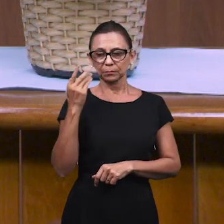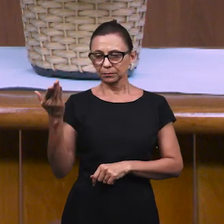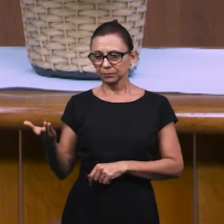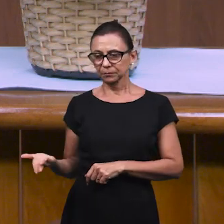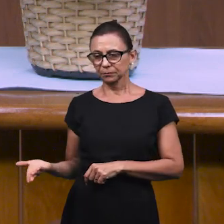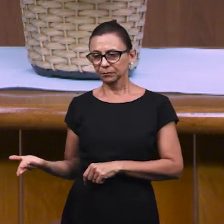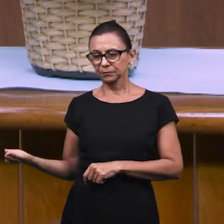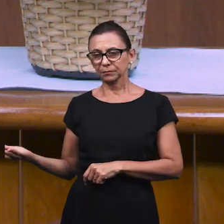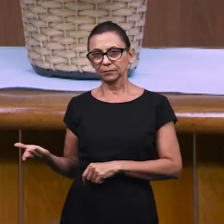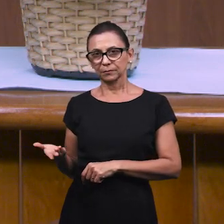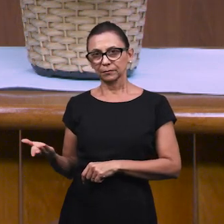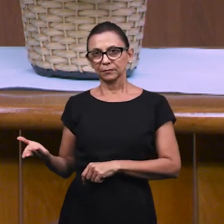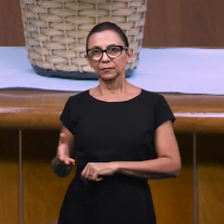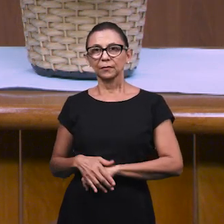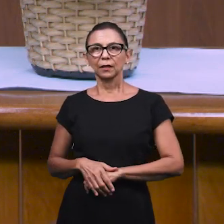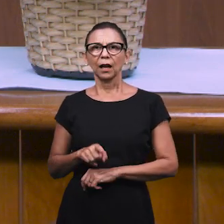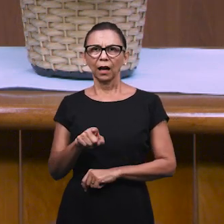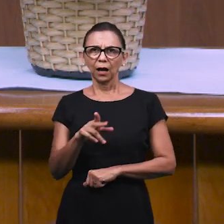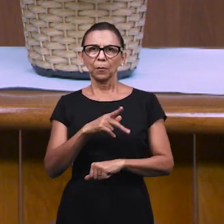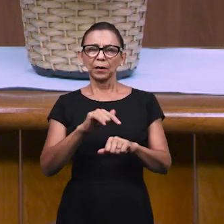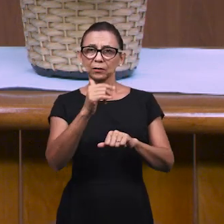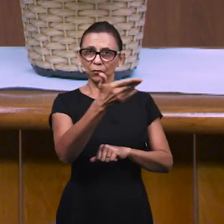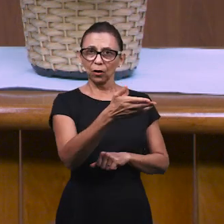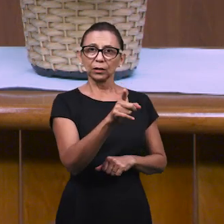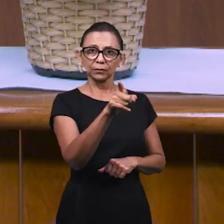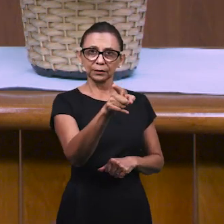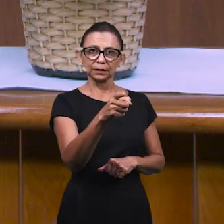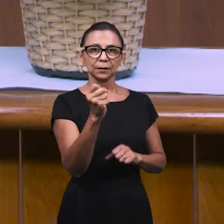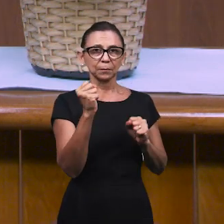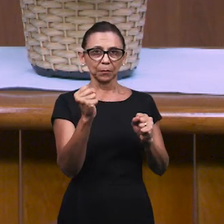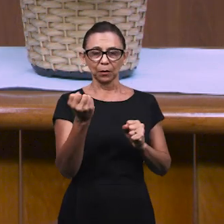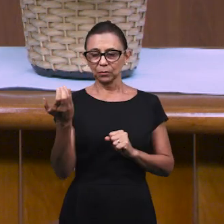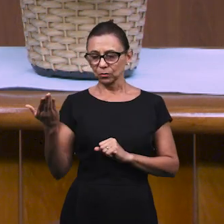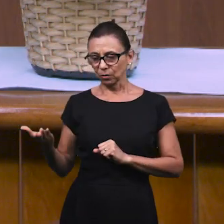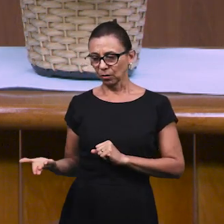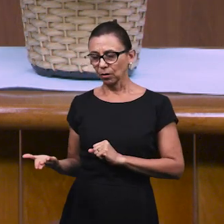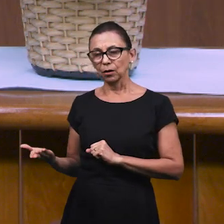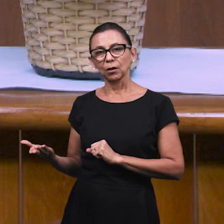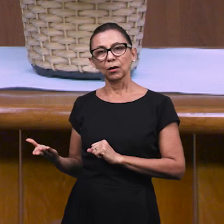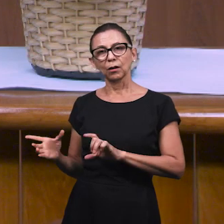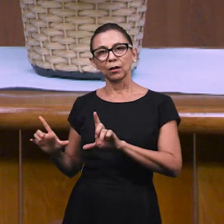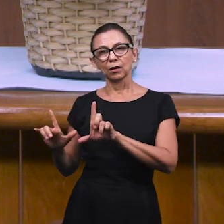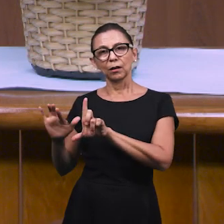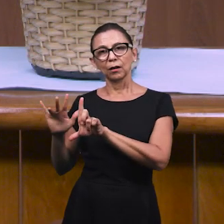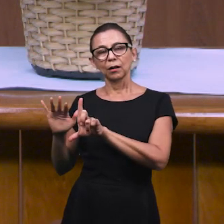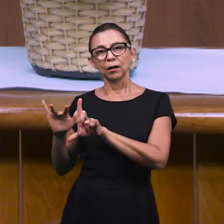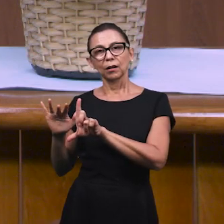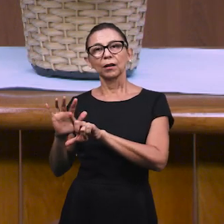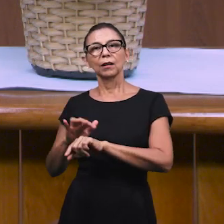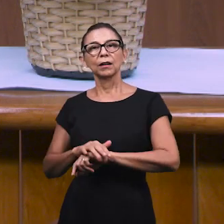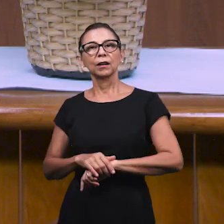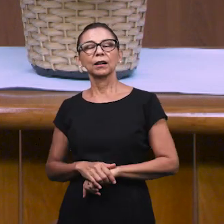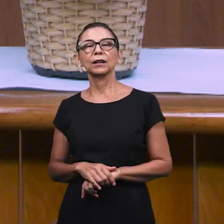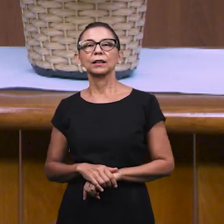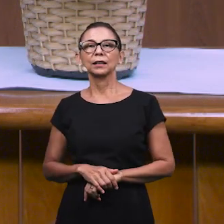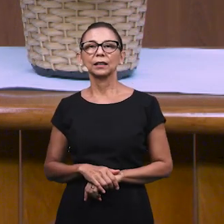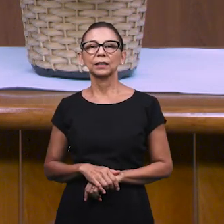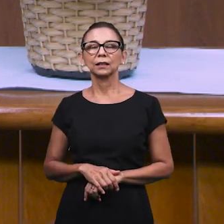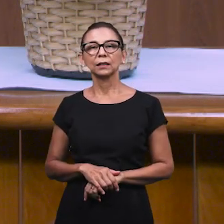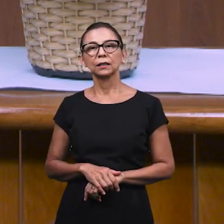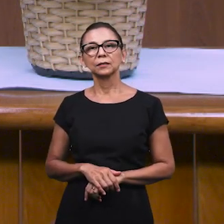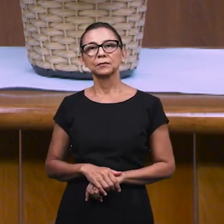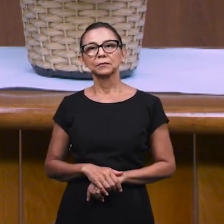sendo destacado aí, você está no exterior, você pode participar conosco através desse QR Code, você vai